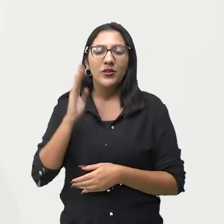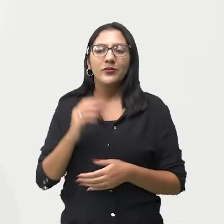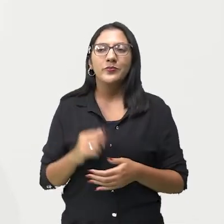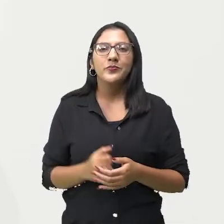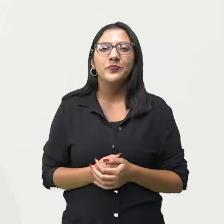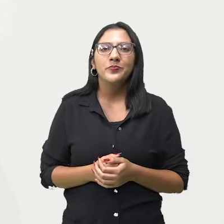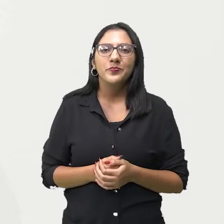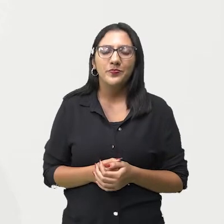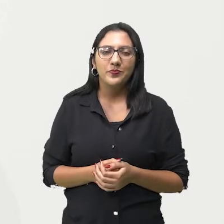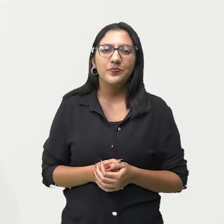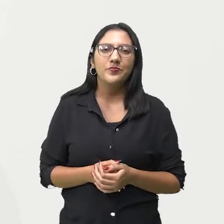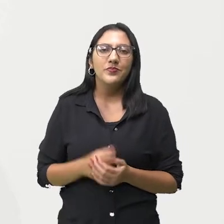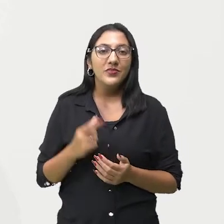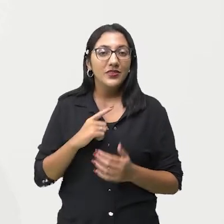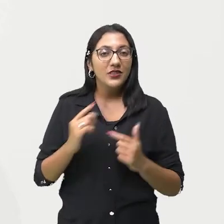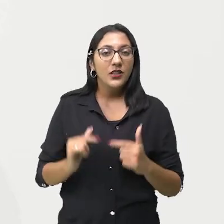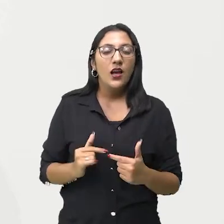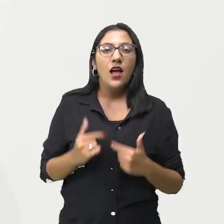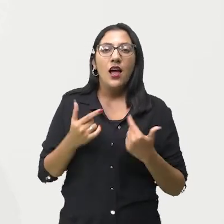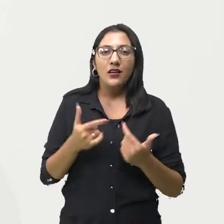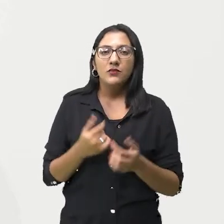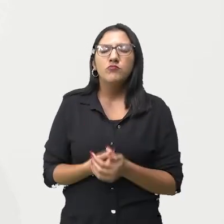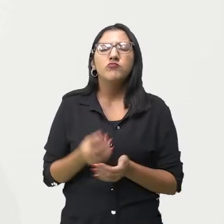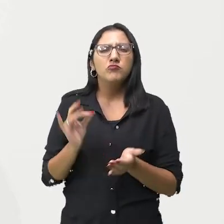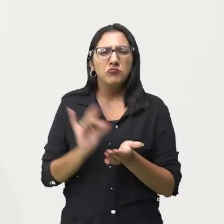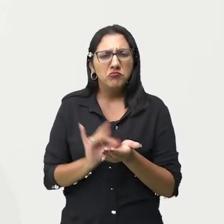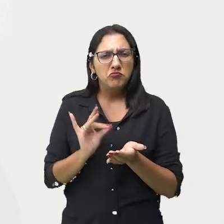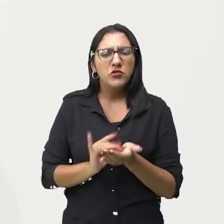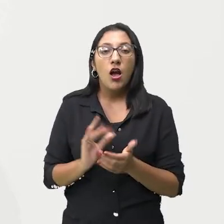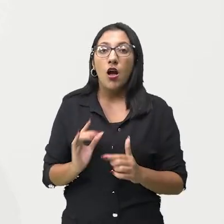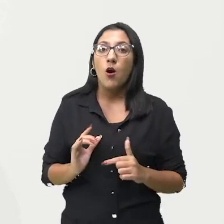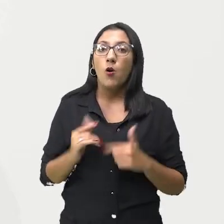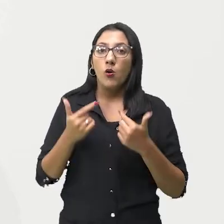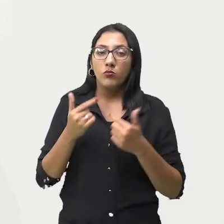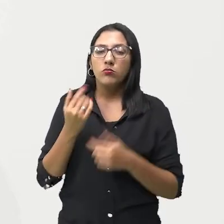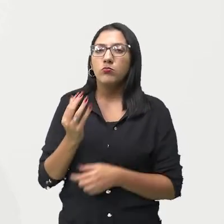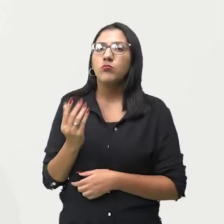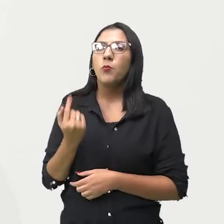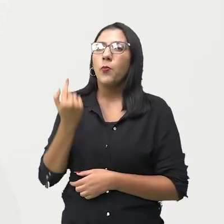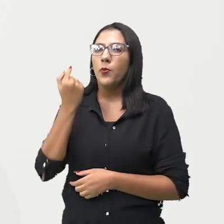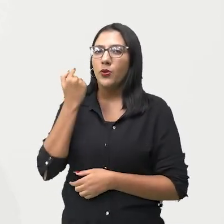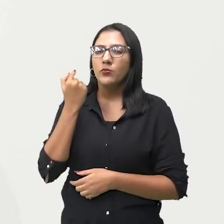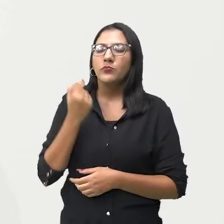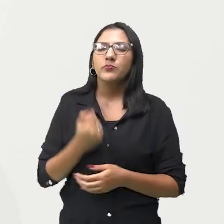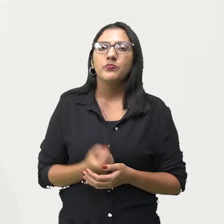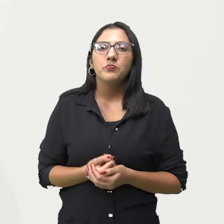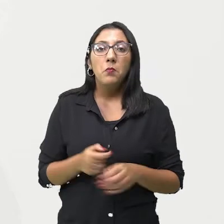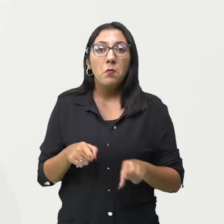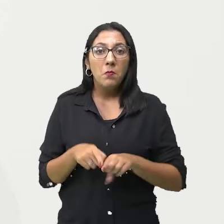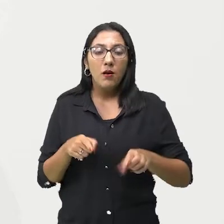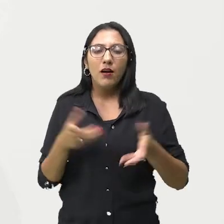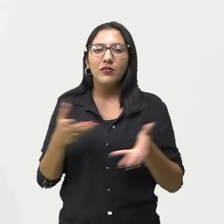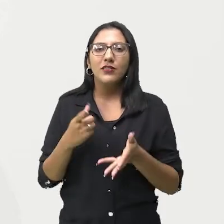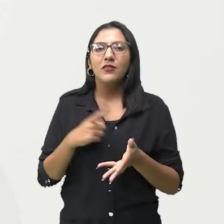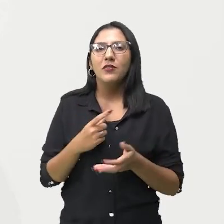Então, é uma ação que com certeza aconteceu, mas agora, gente,